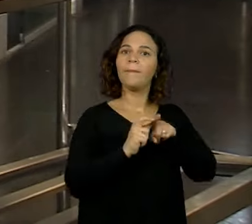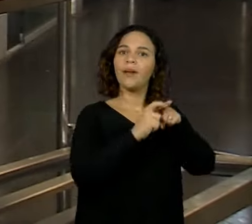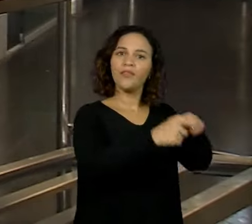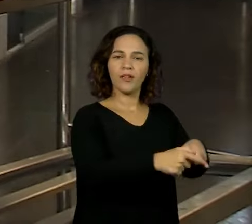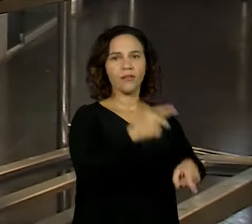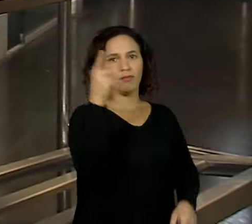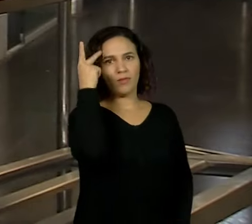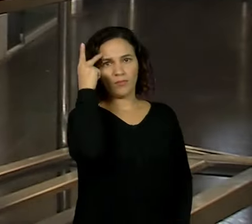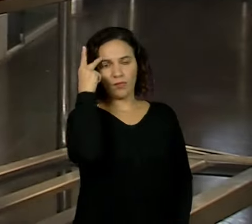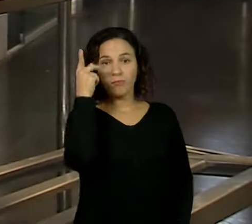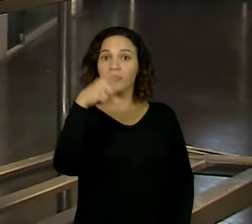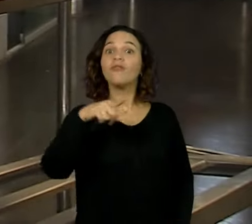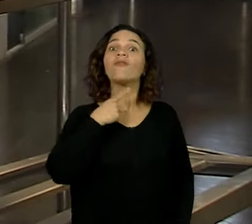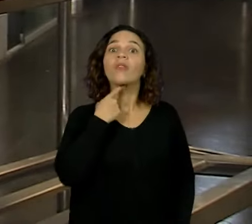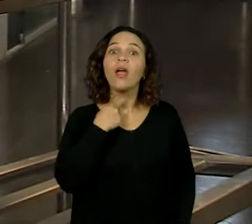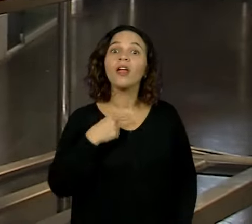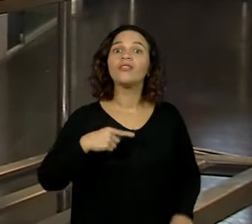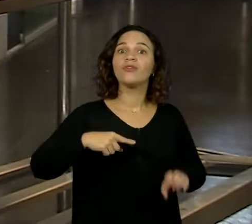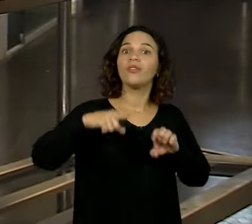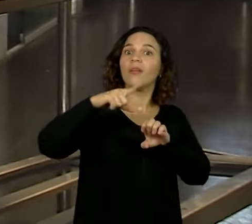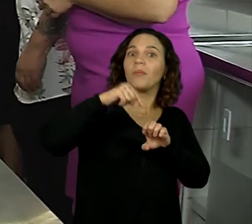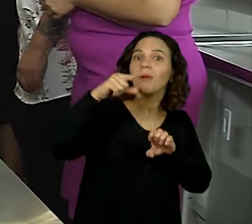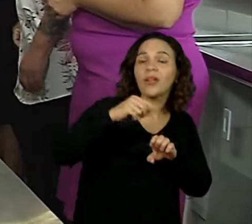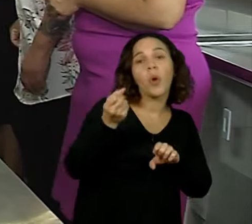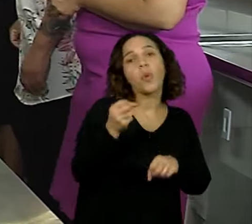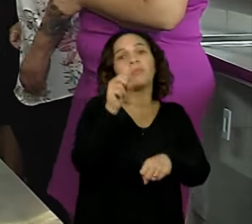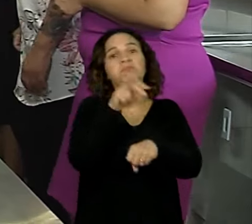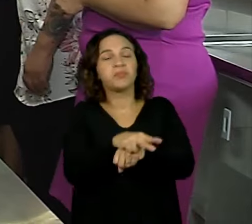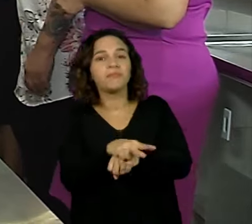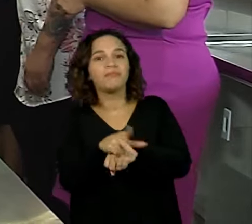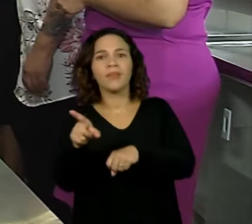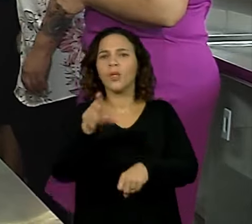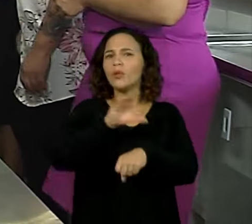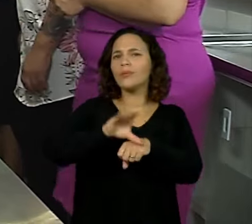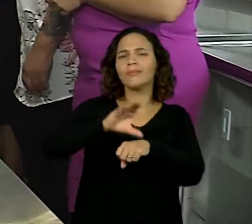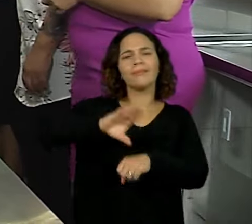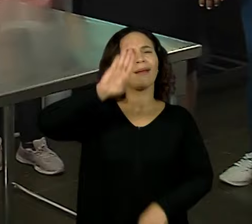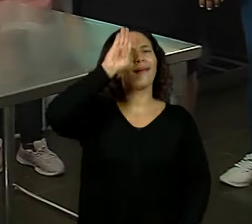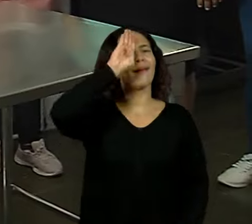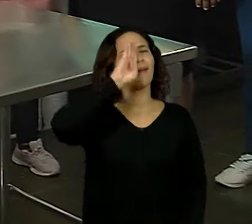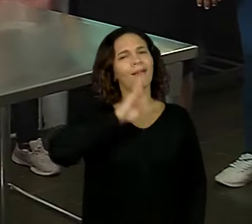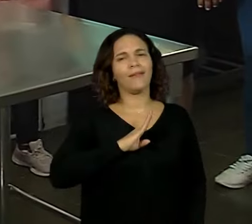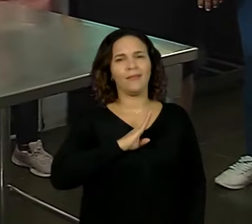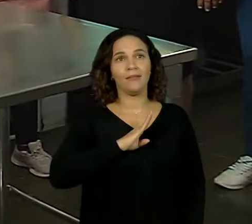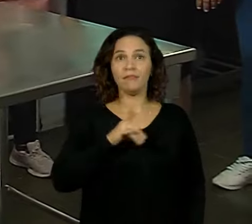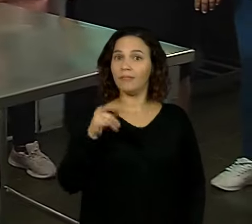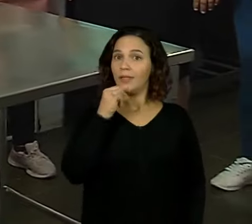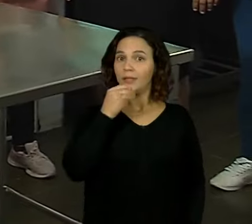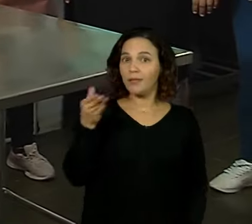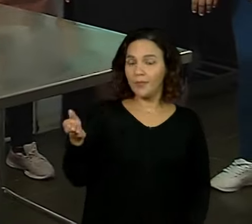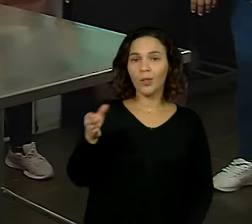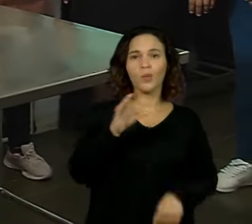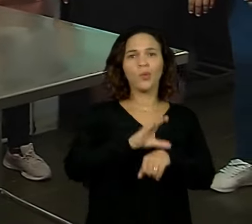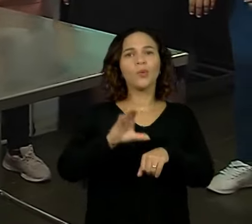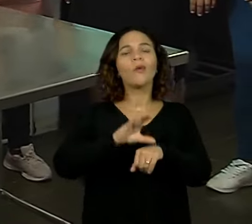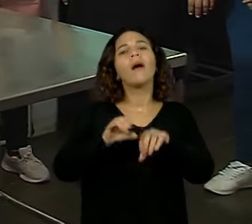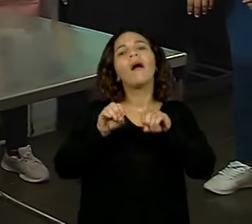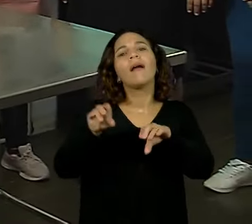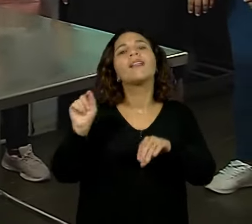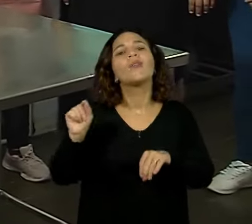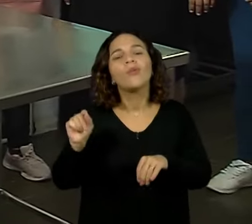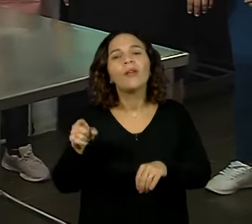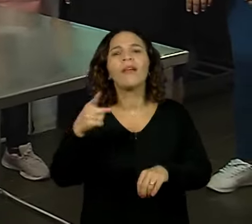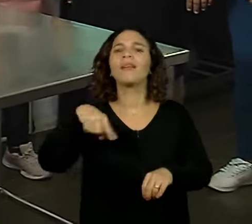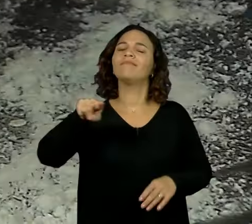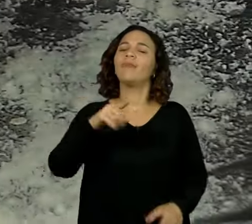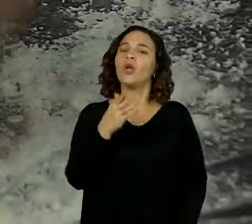querem empreender ou entrar no mercado de trabalho. Os cursos são todos gratuitos. Este, por exemplo, ensina a arte de fazer